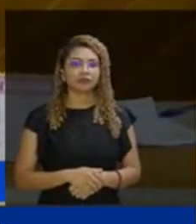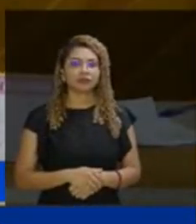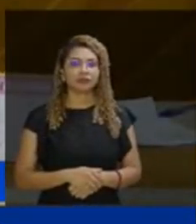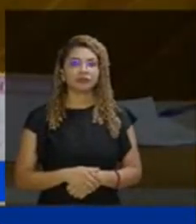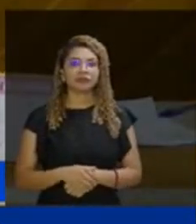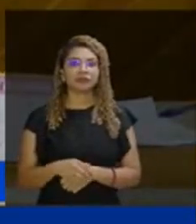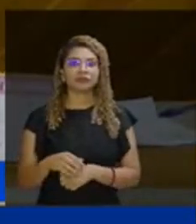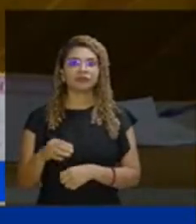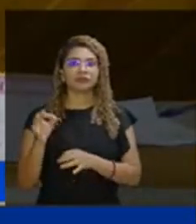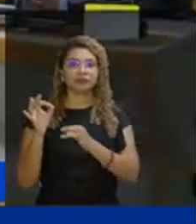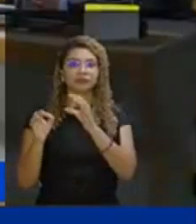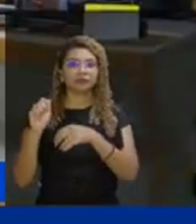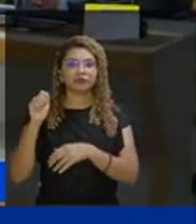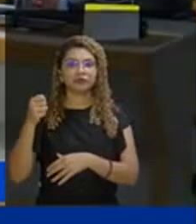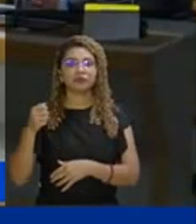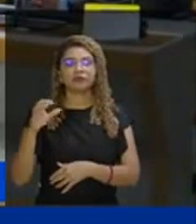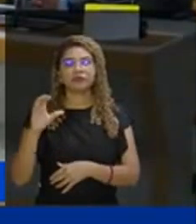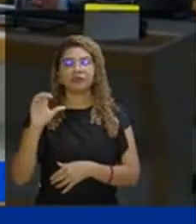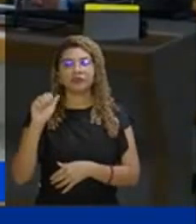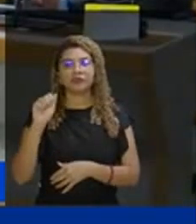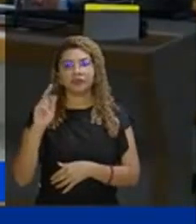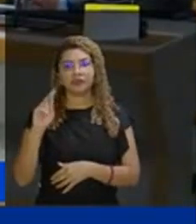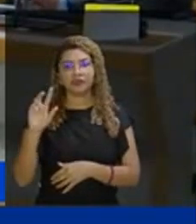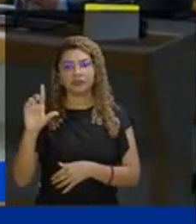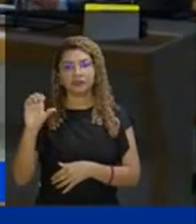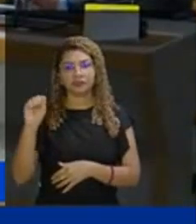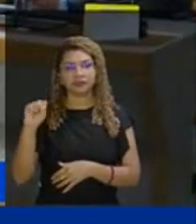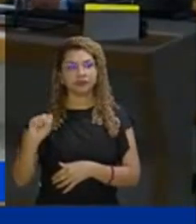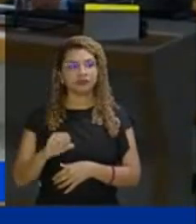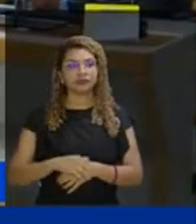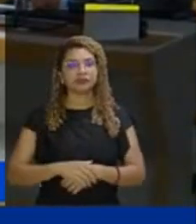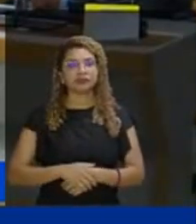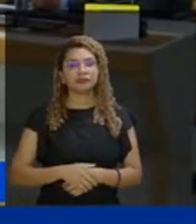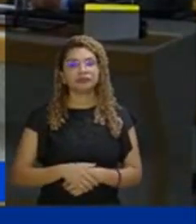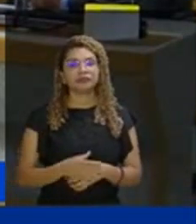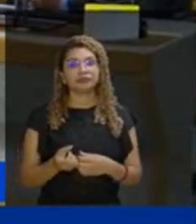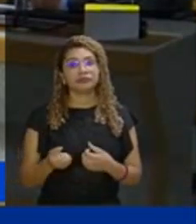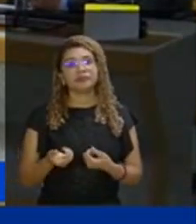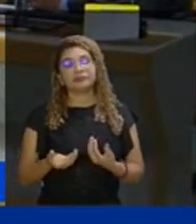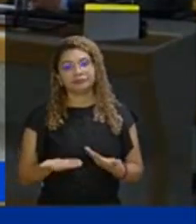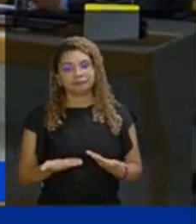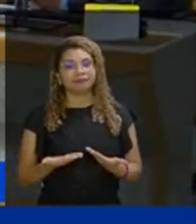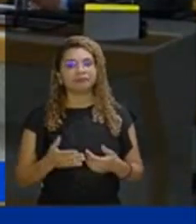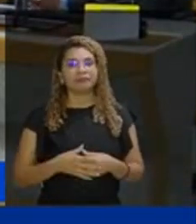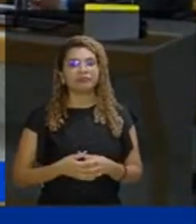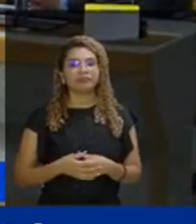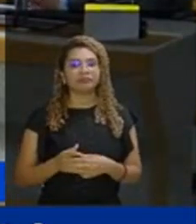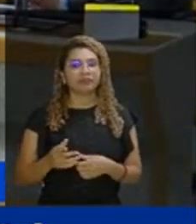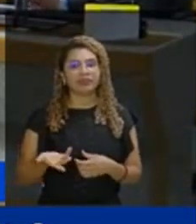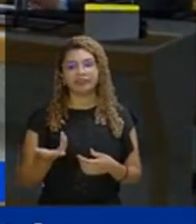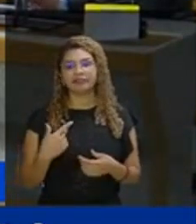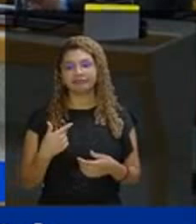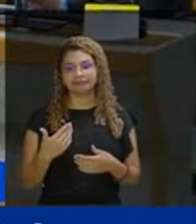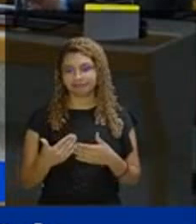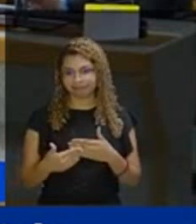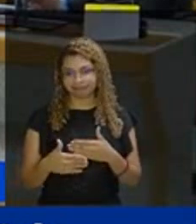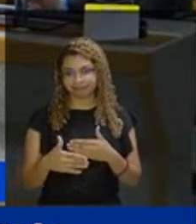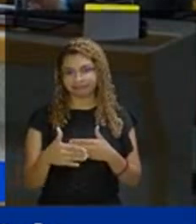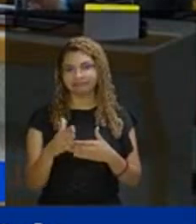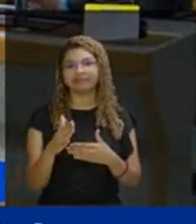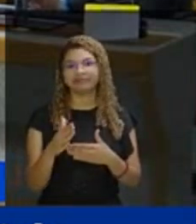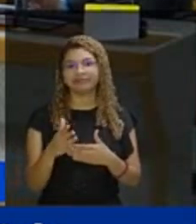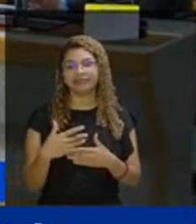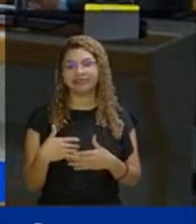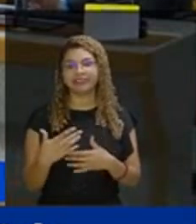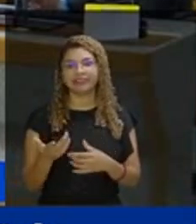Antônio. Carlos Fernando. Bom. Foco na mesa da lateral direita, com a palavra o juiz Carlos Fernandes. Na bela homenagem